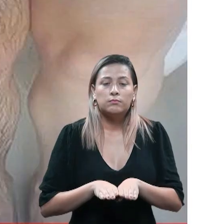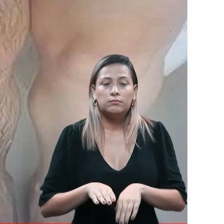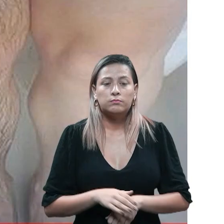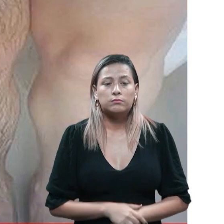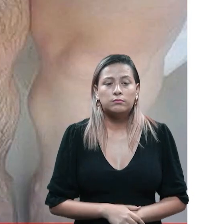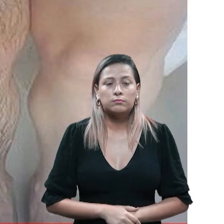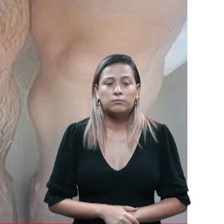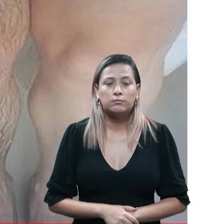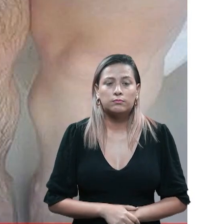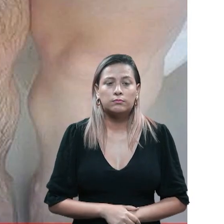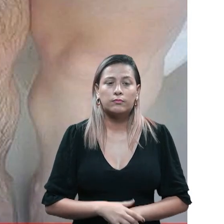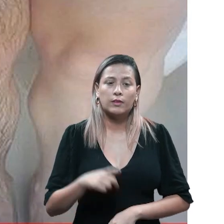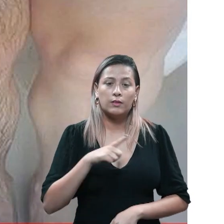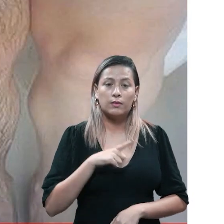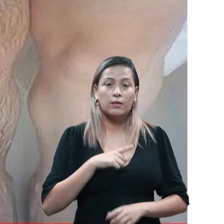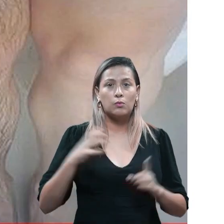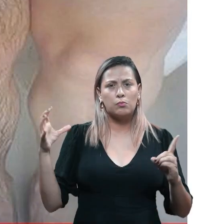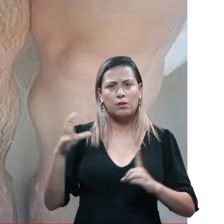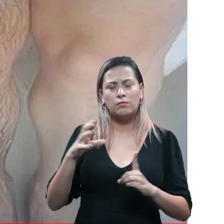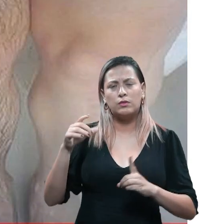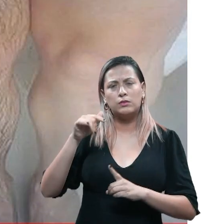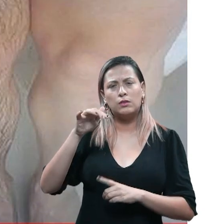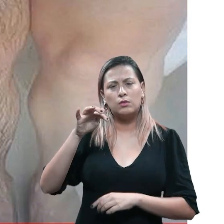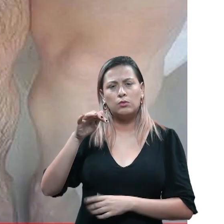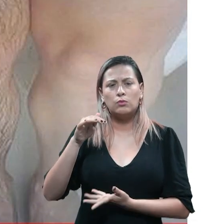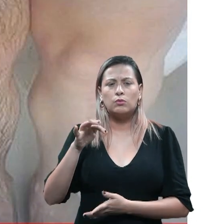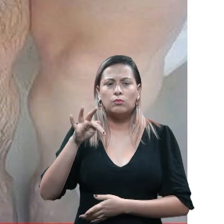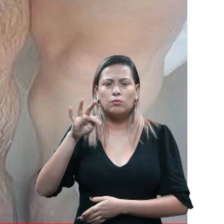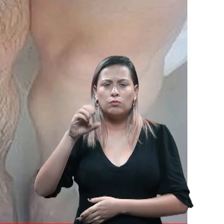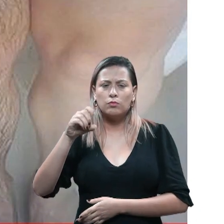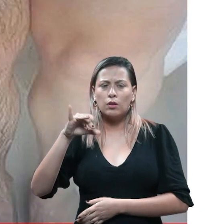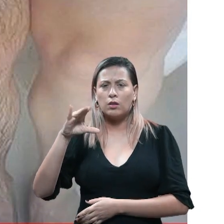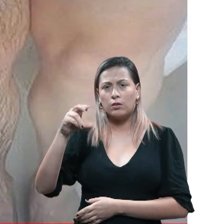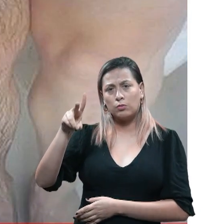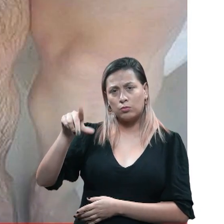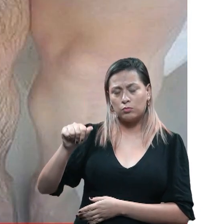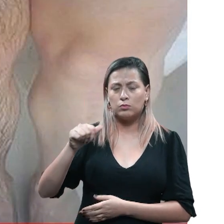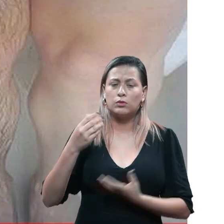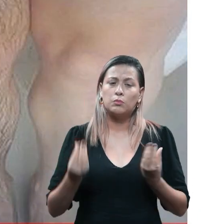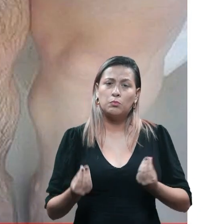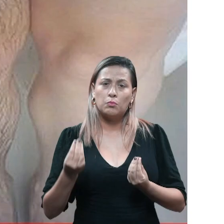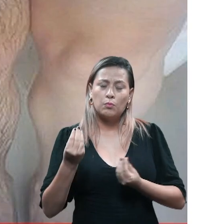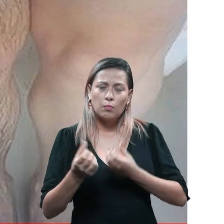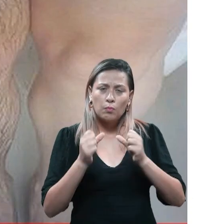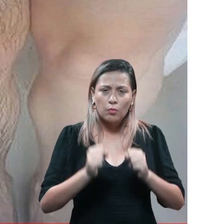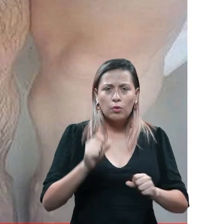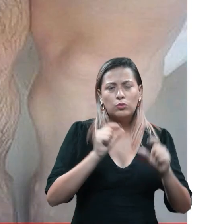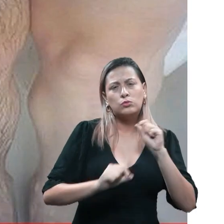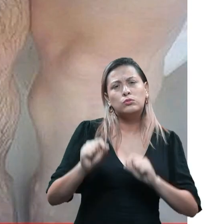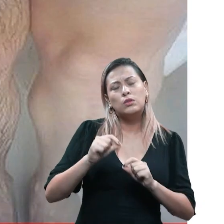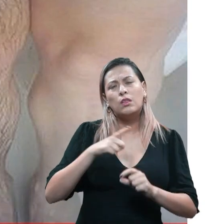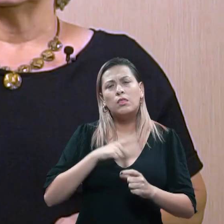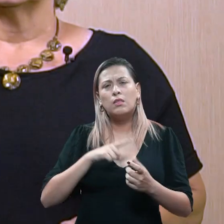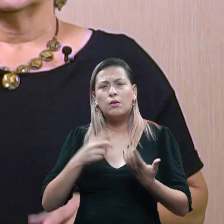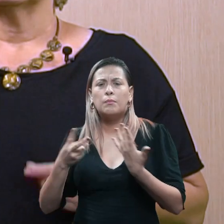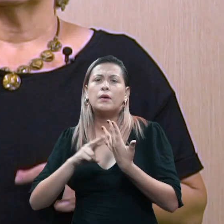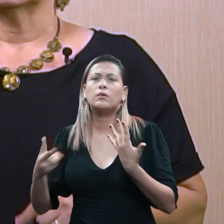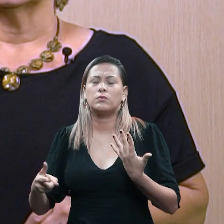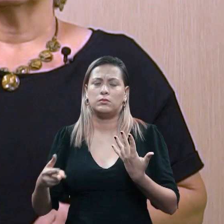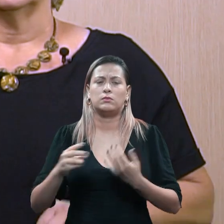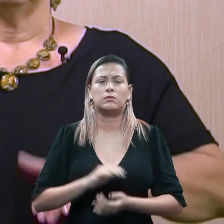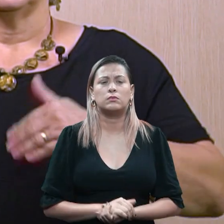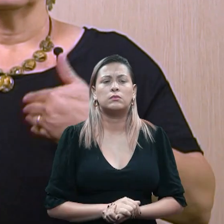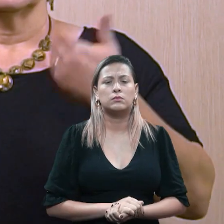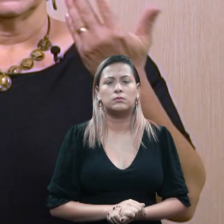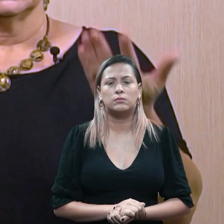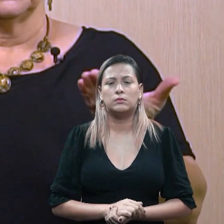uma lesão no folículo piloso, de modo que este procedimento pode levar a um dano permanente à matriz,